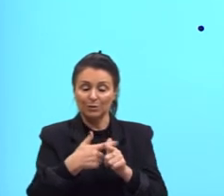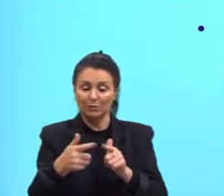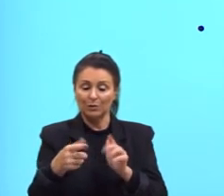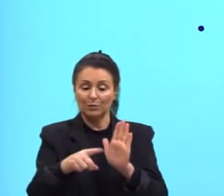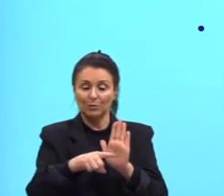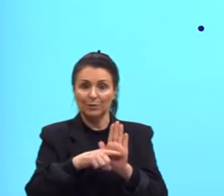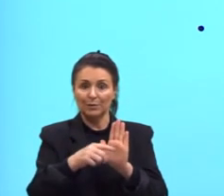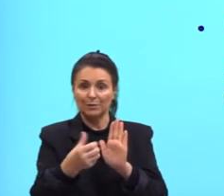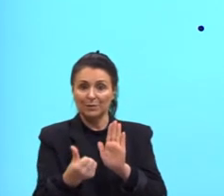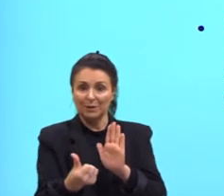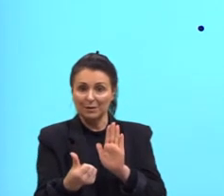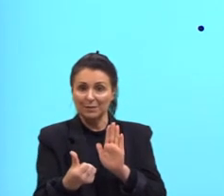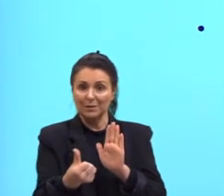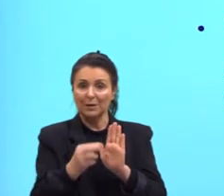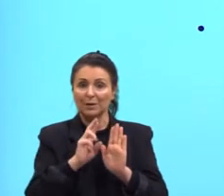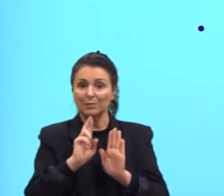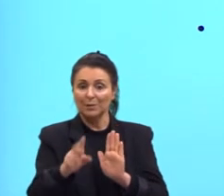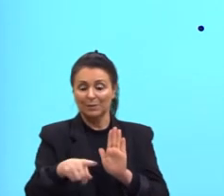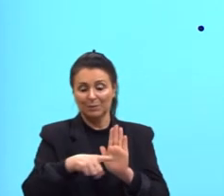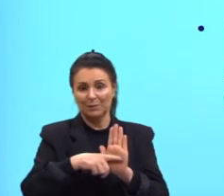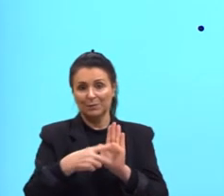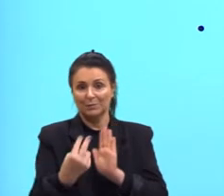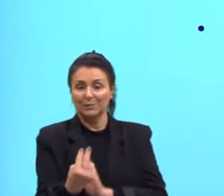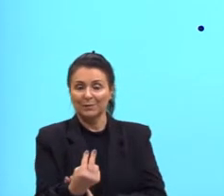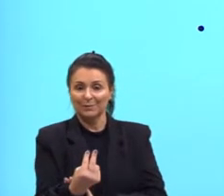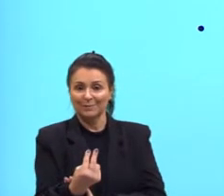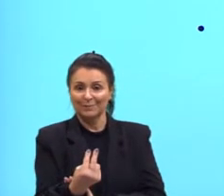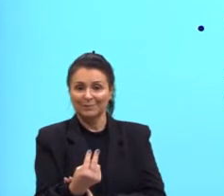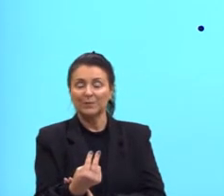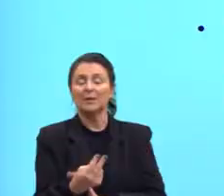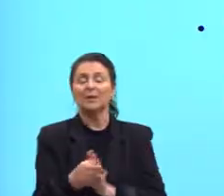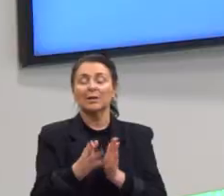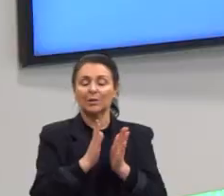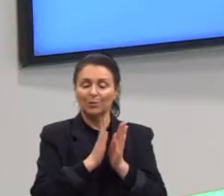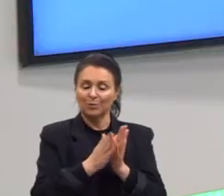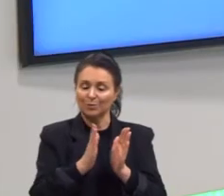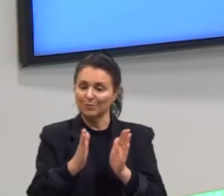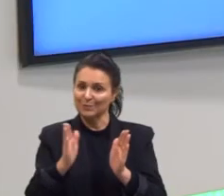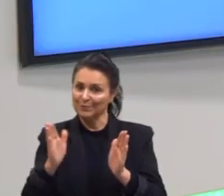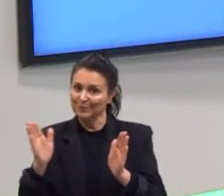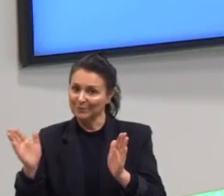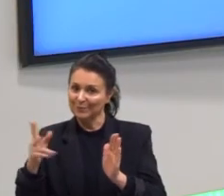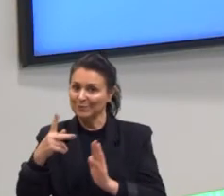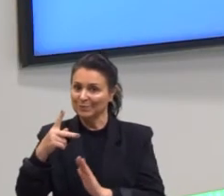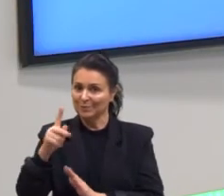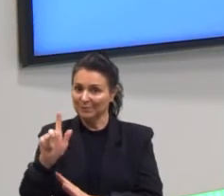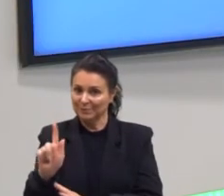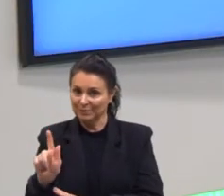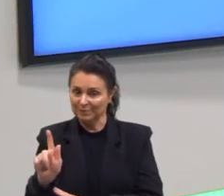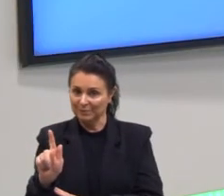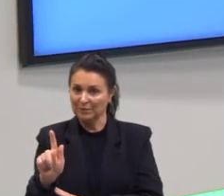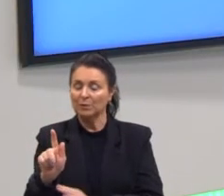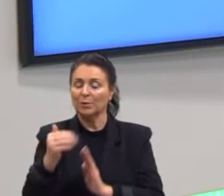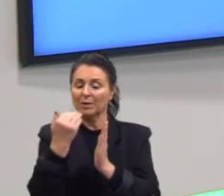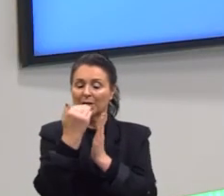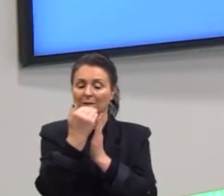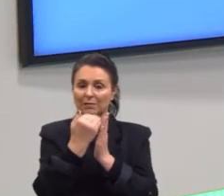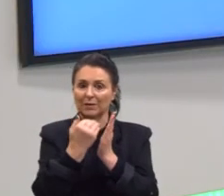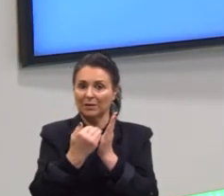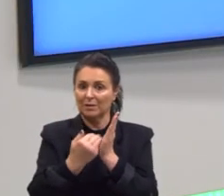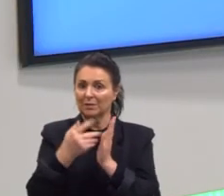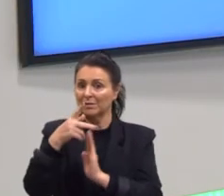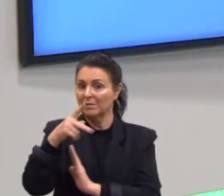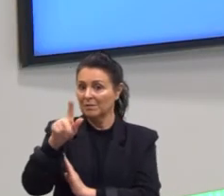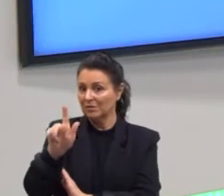seis resulta em menos dois tá E é assim para todos os termos da nossa PG só é classificada